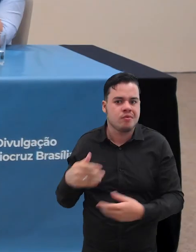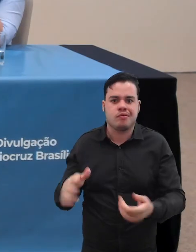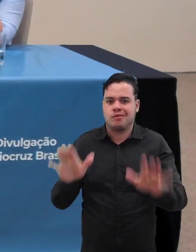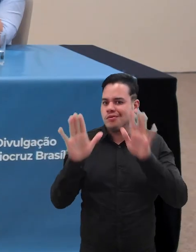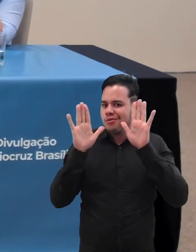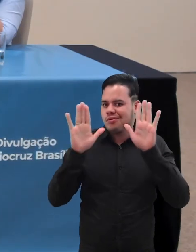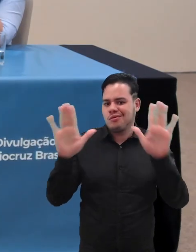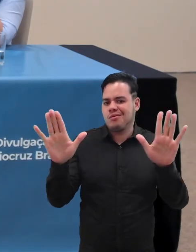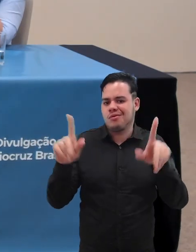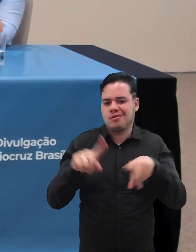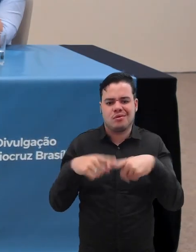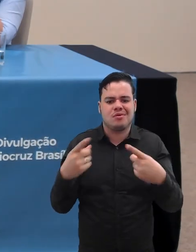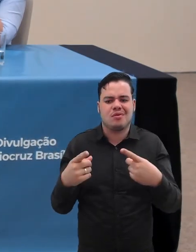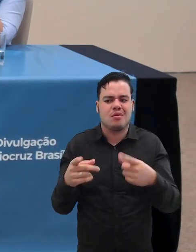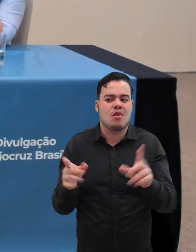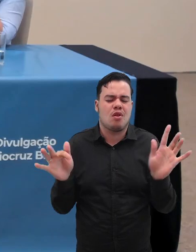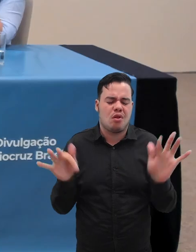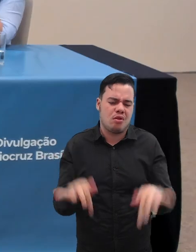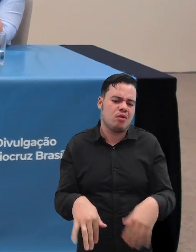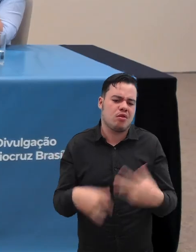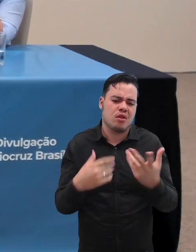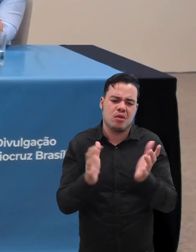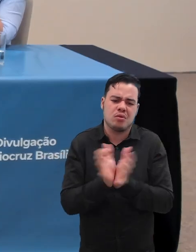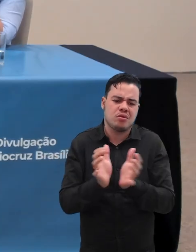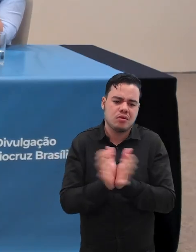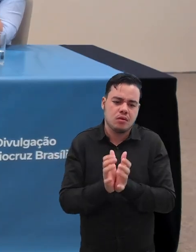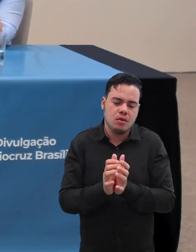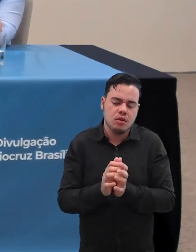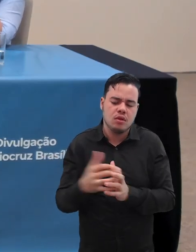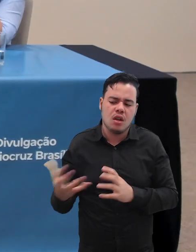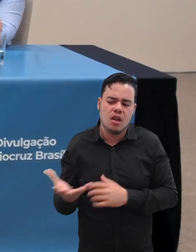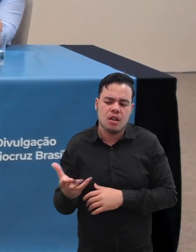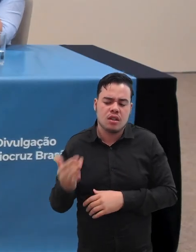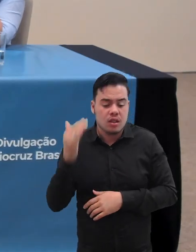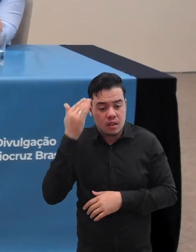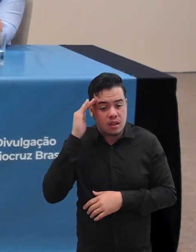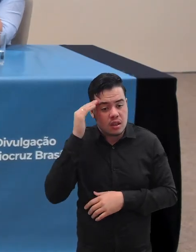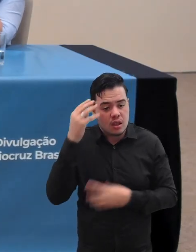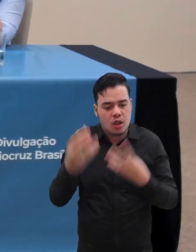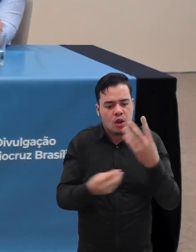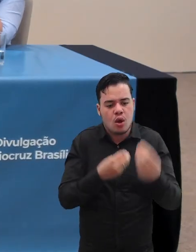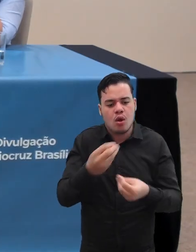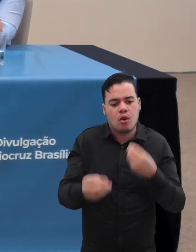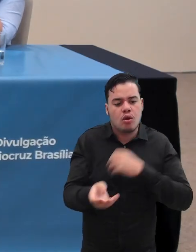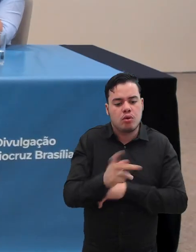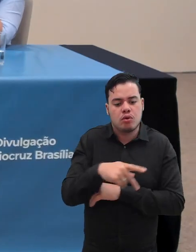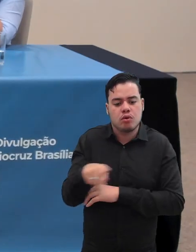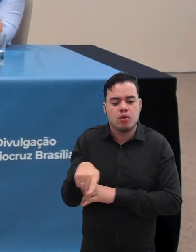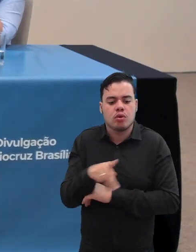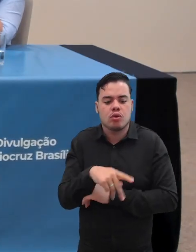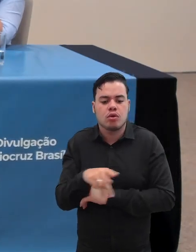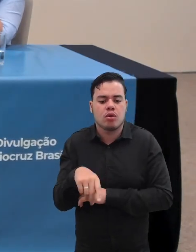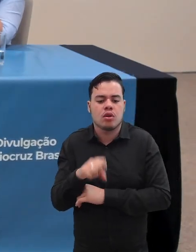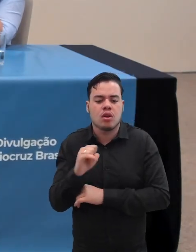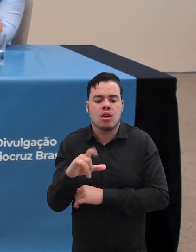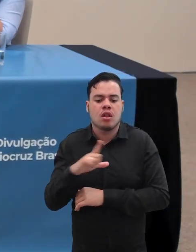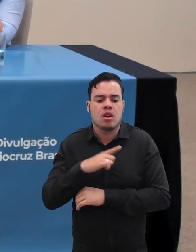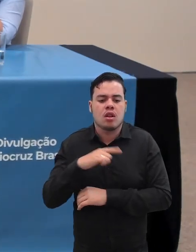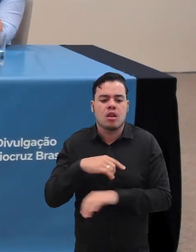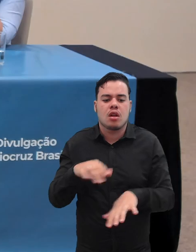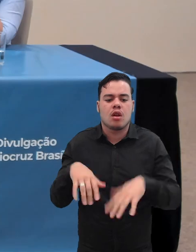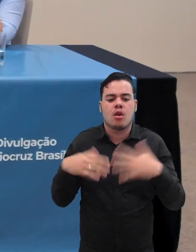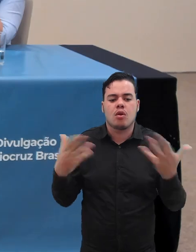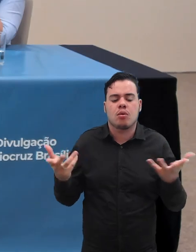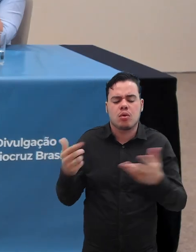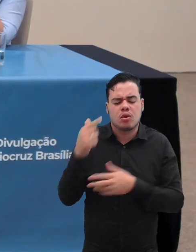congresso, no fim daquele congresso, enfim. Então, eu queria entender também dos professores se tem algo